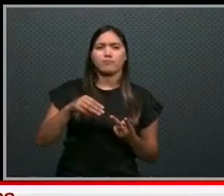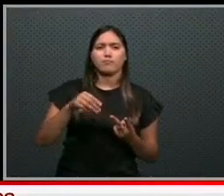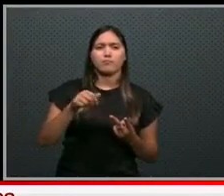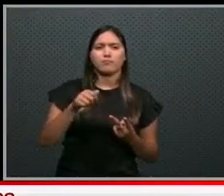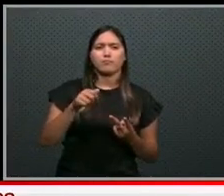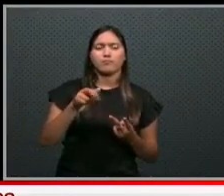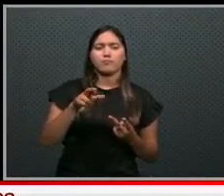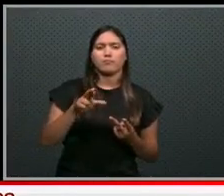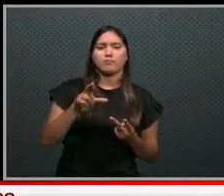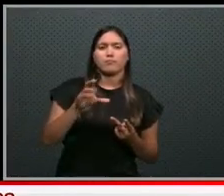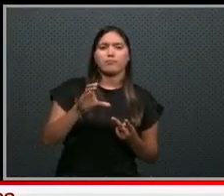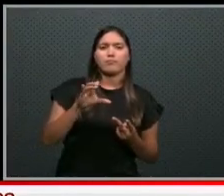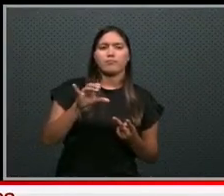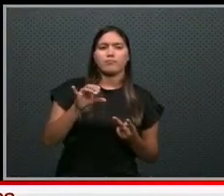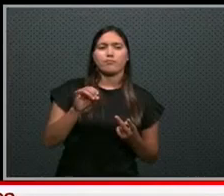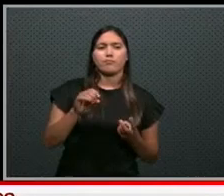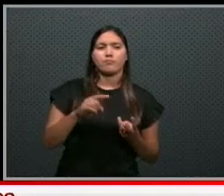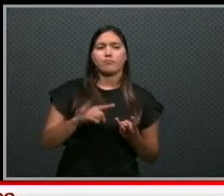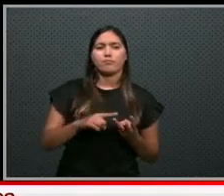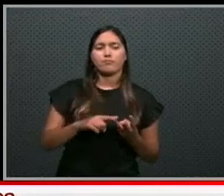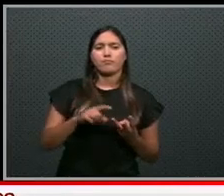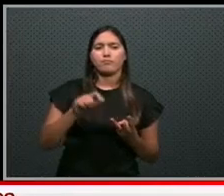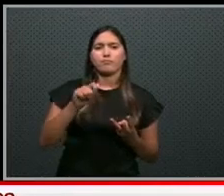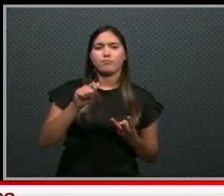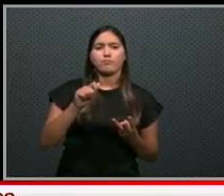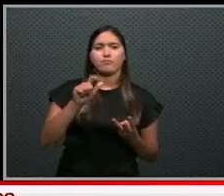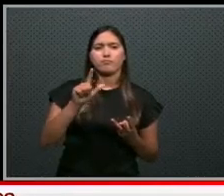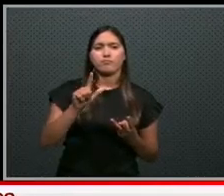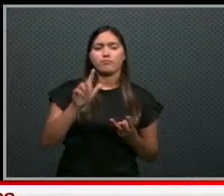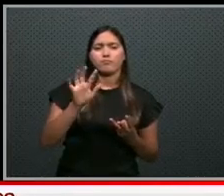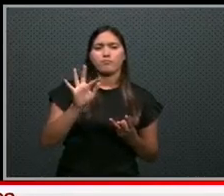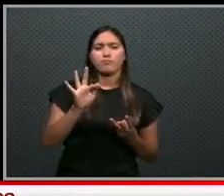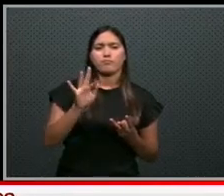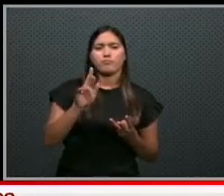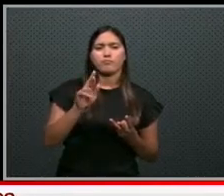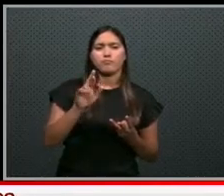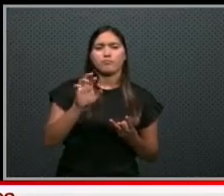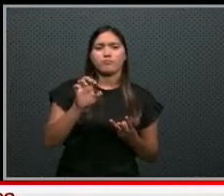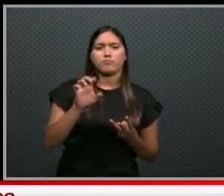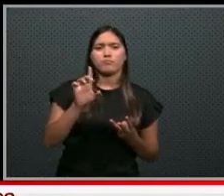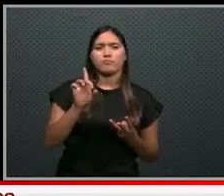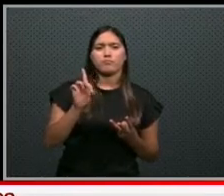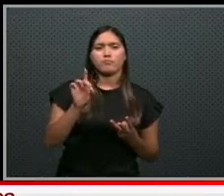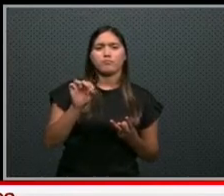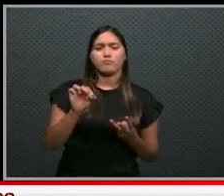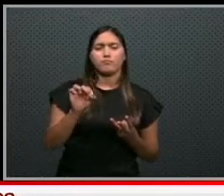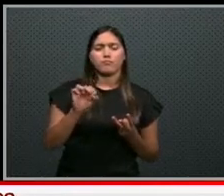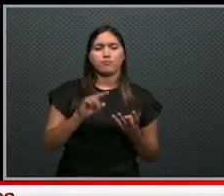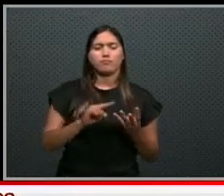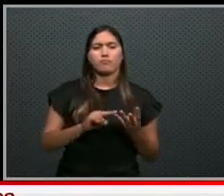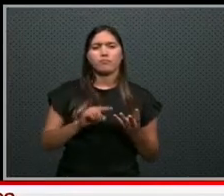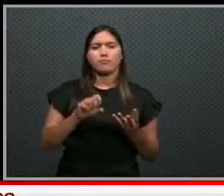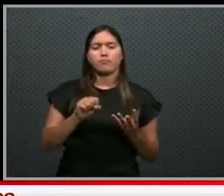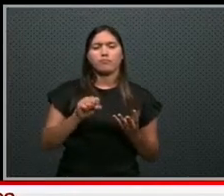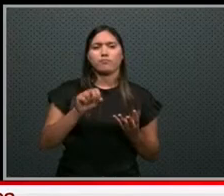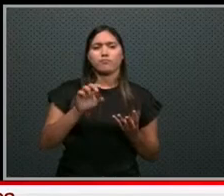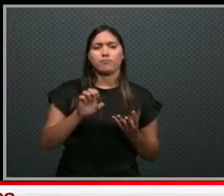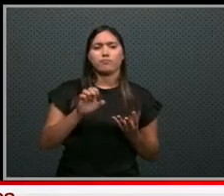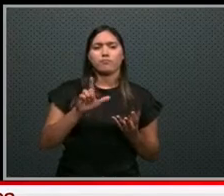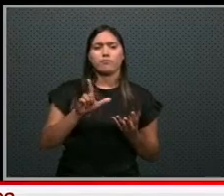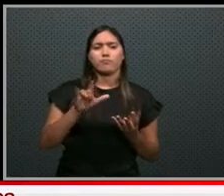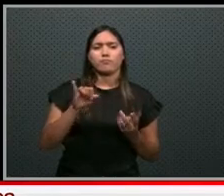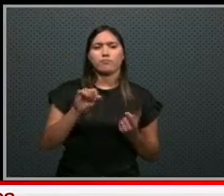nagaiche Senhor Alfredo Roma Katia Pimenta Sueli Oliveira Mara